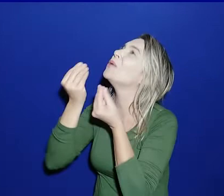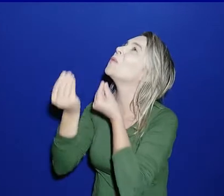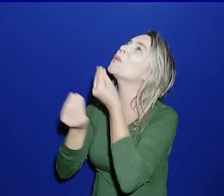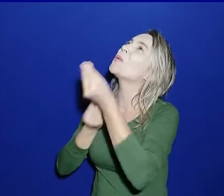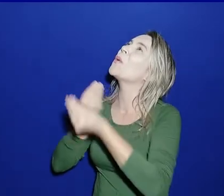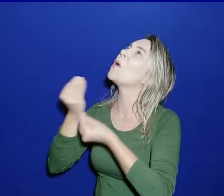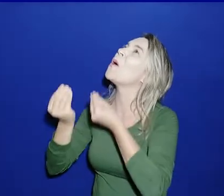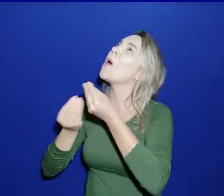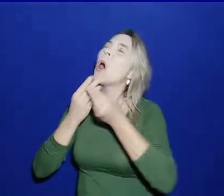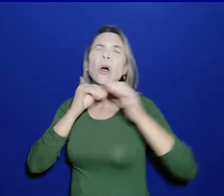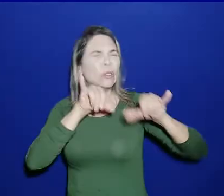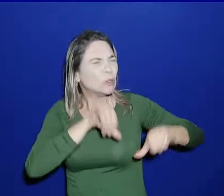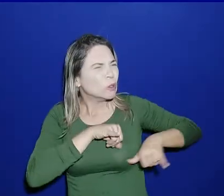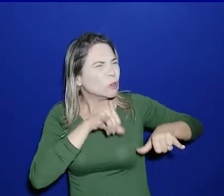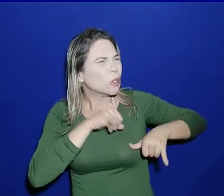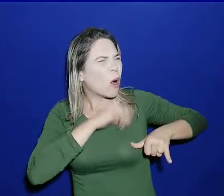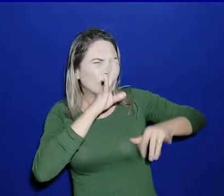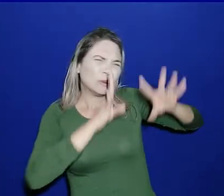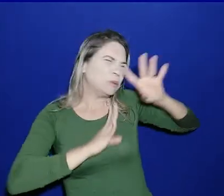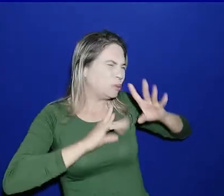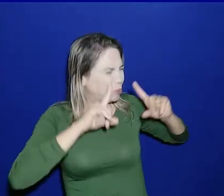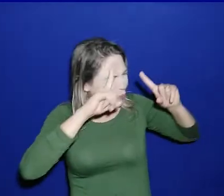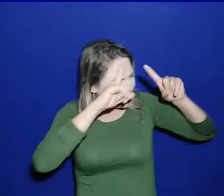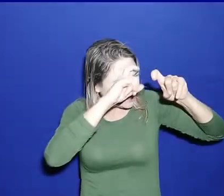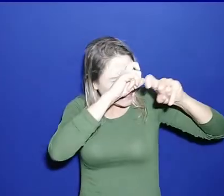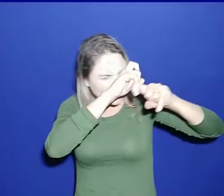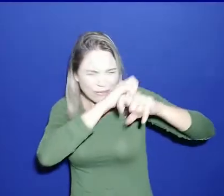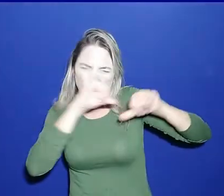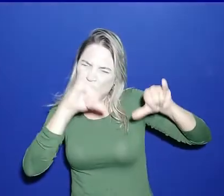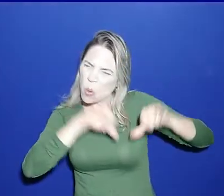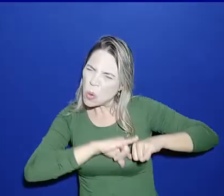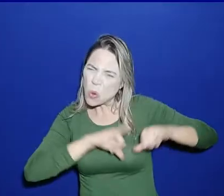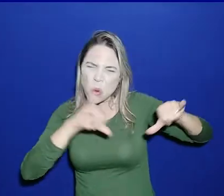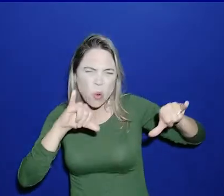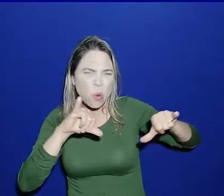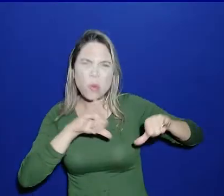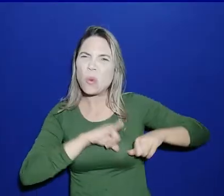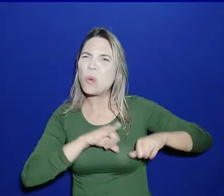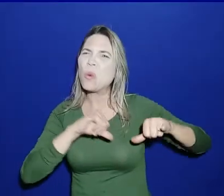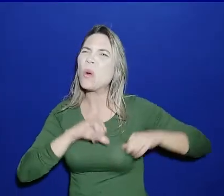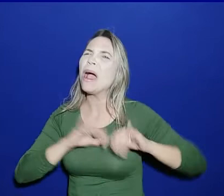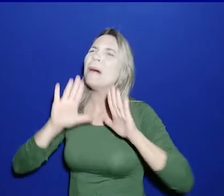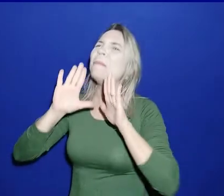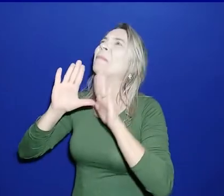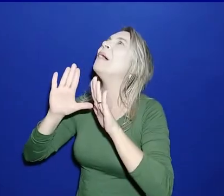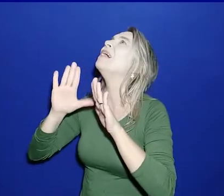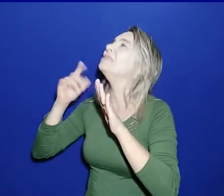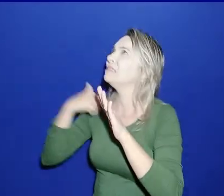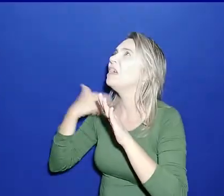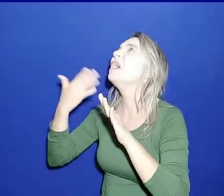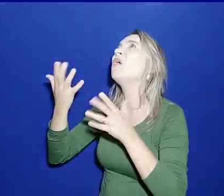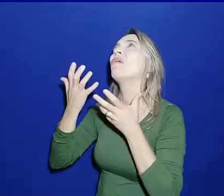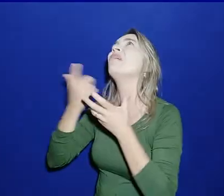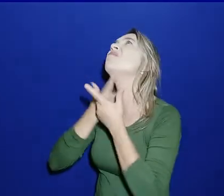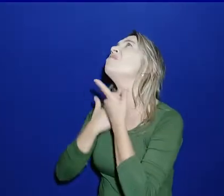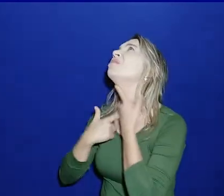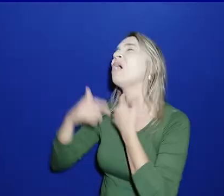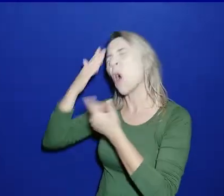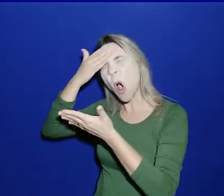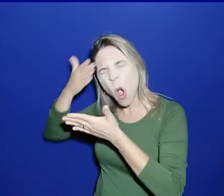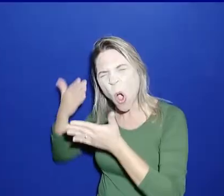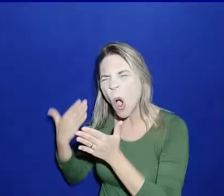eu enfrento essa provação e a tormenta encobre o sol.